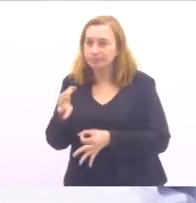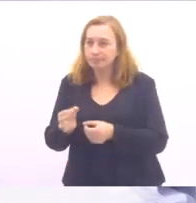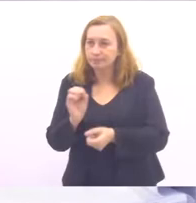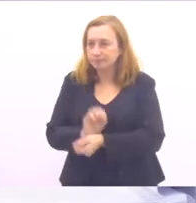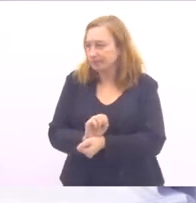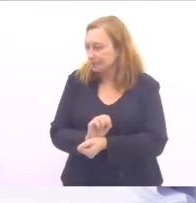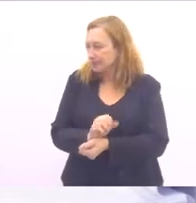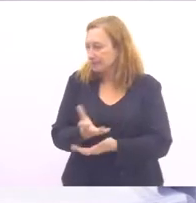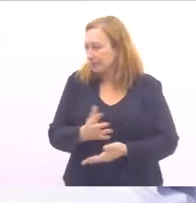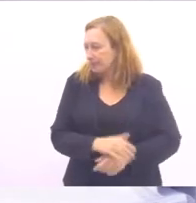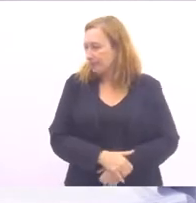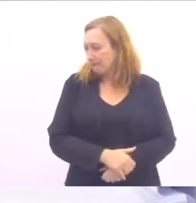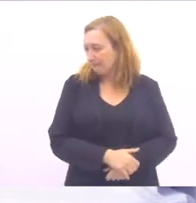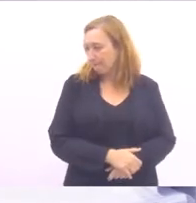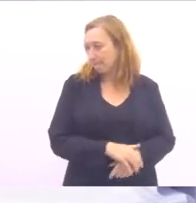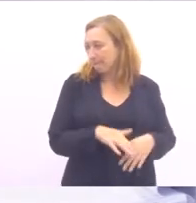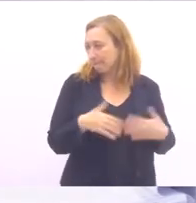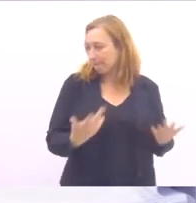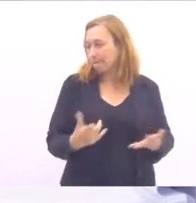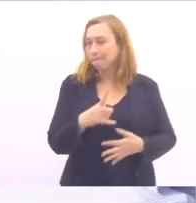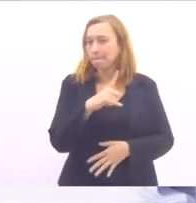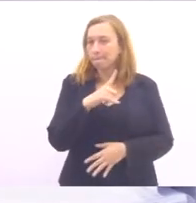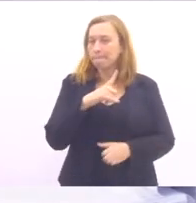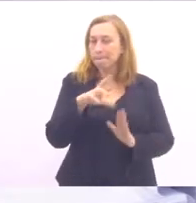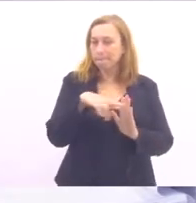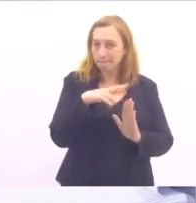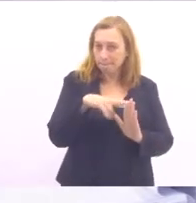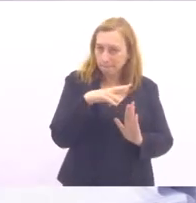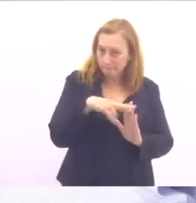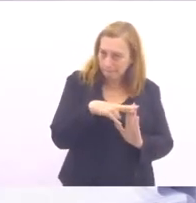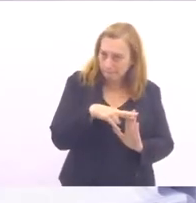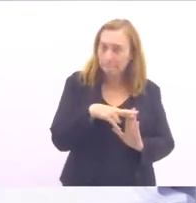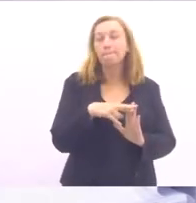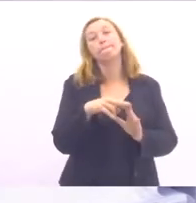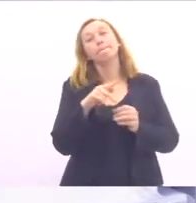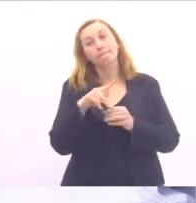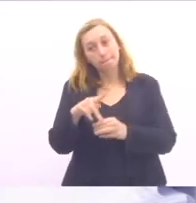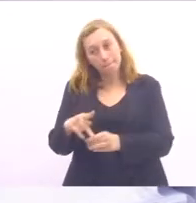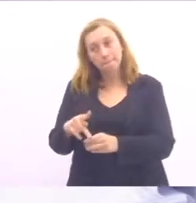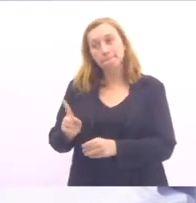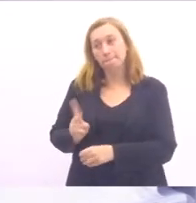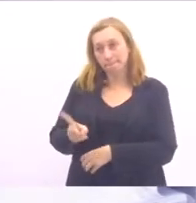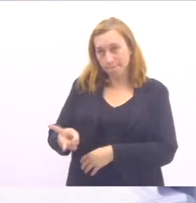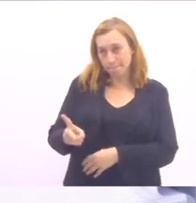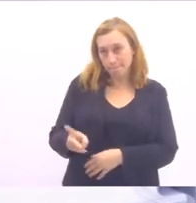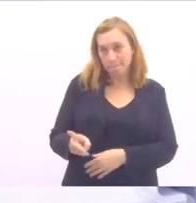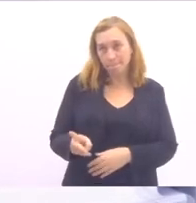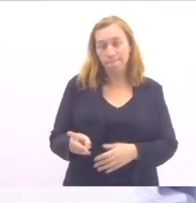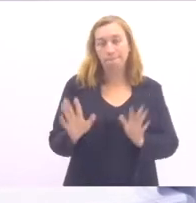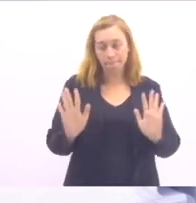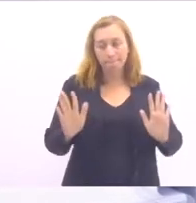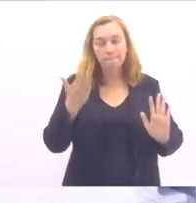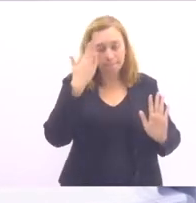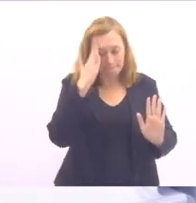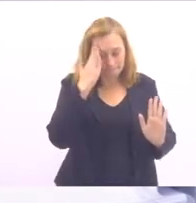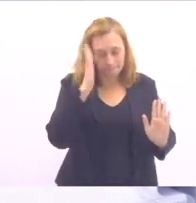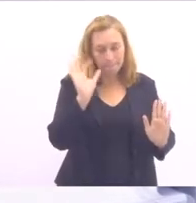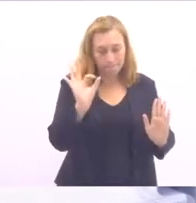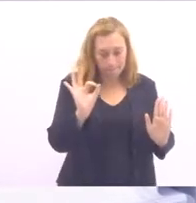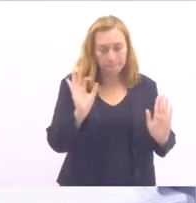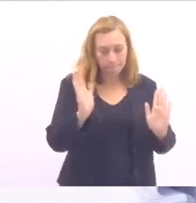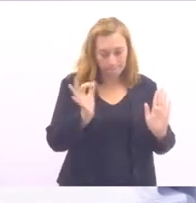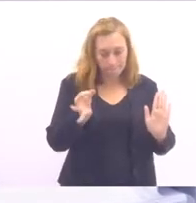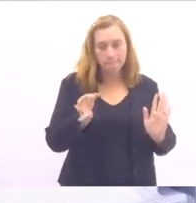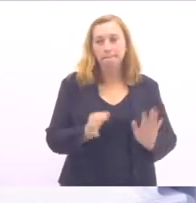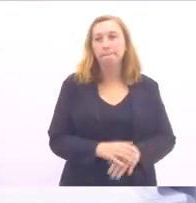está paralisado. Enquanto tiver essa resolução, enquanto for esse procurador, é esse nós já entendi o nó todo. E estou